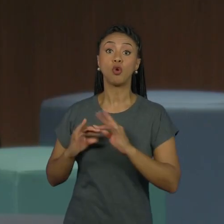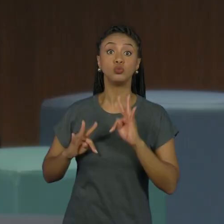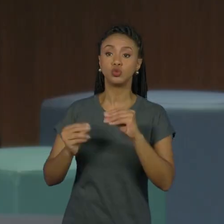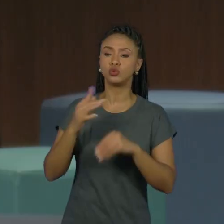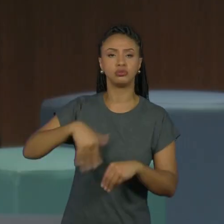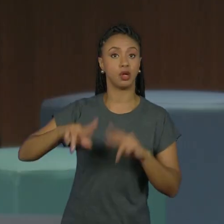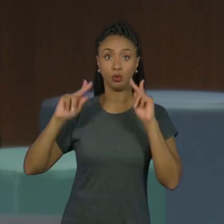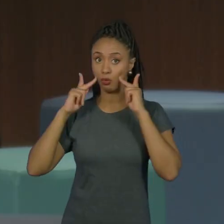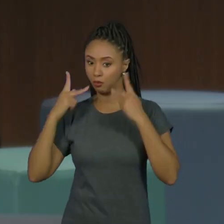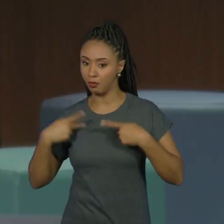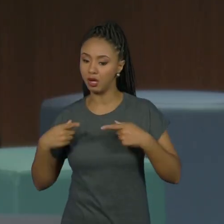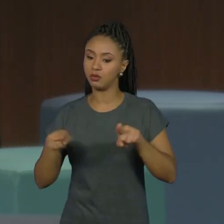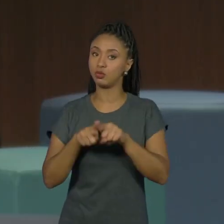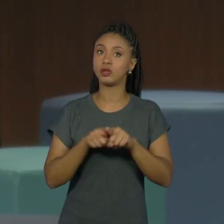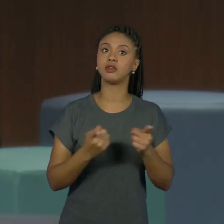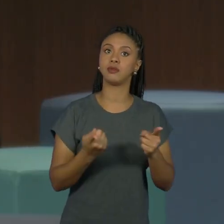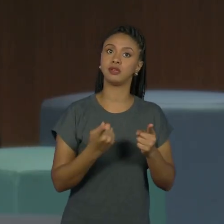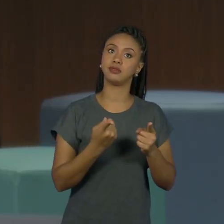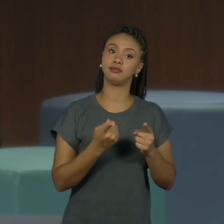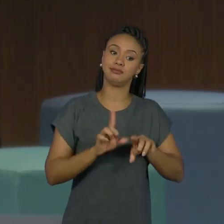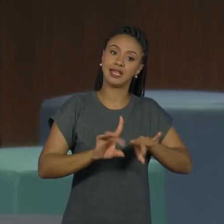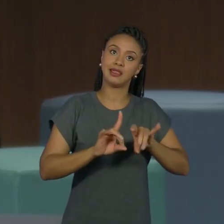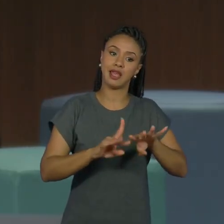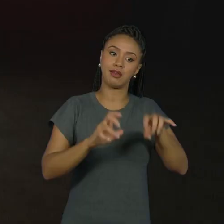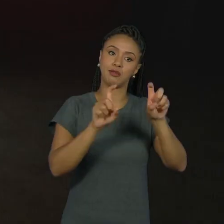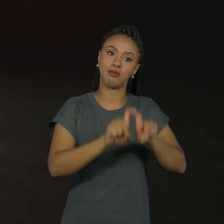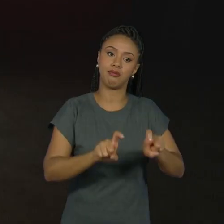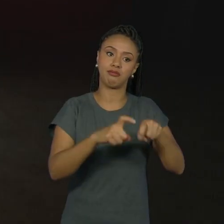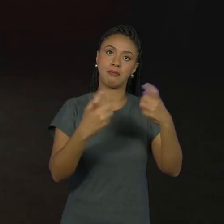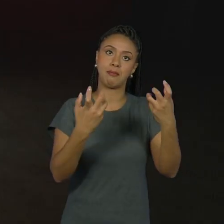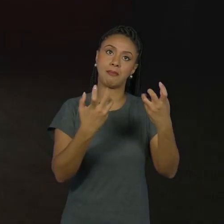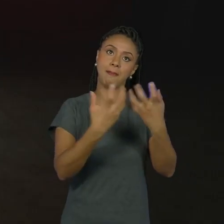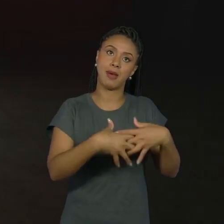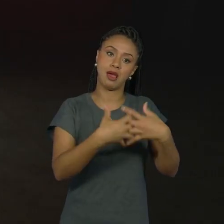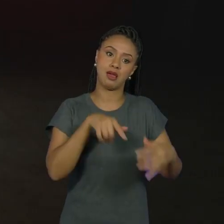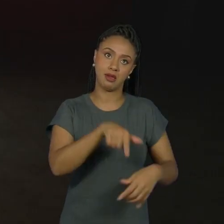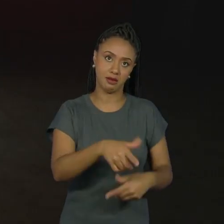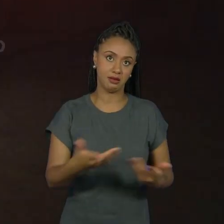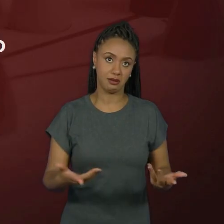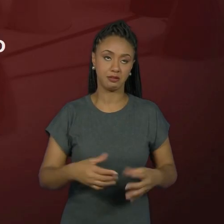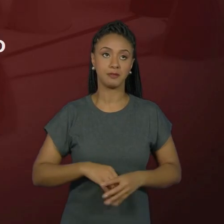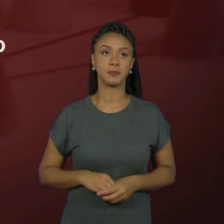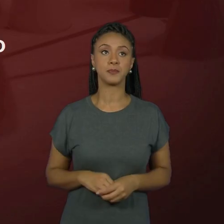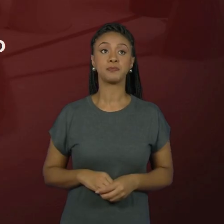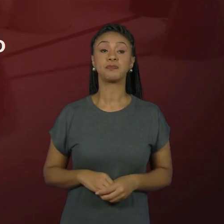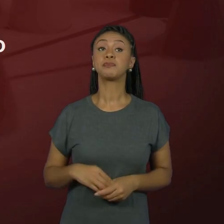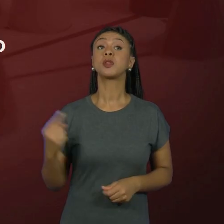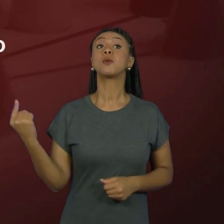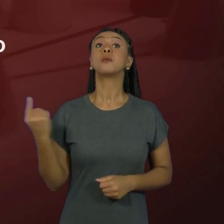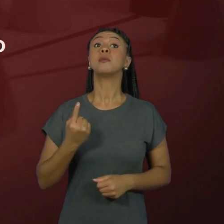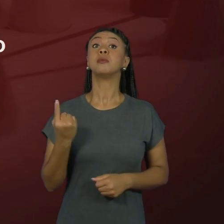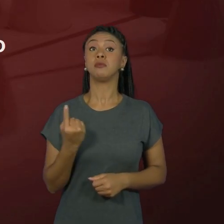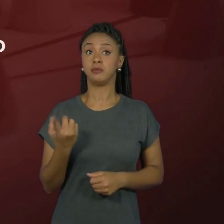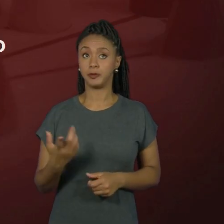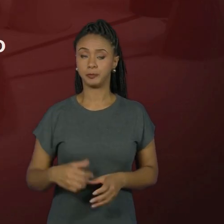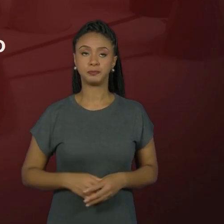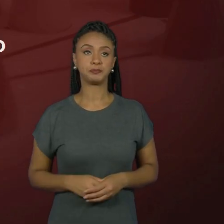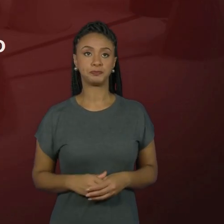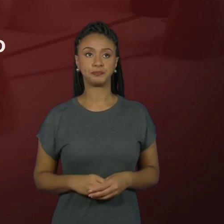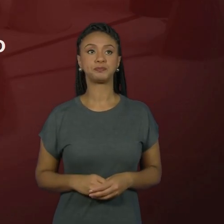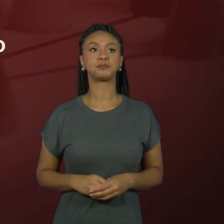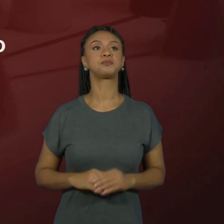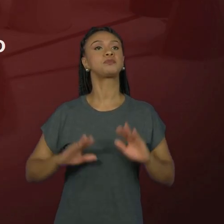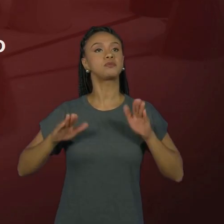para entender o que seria melhor de ser aplicado, né? A primeira forma, que é o primeiro paradigma, né, é focada